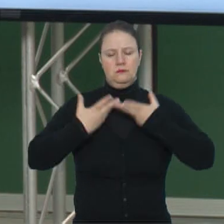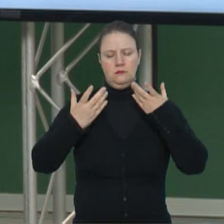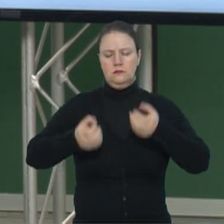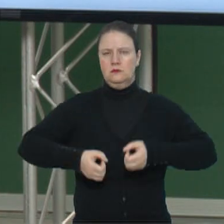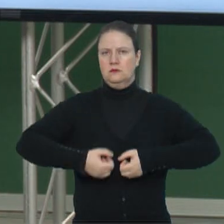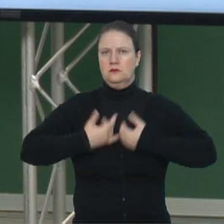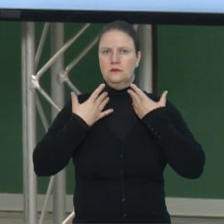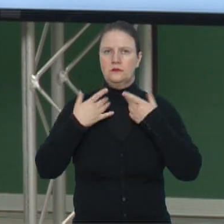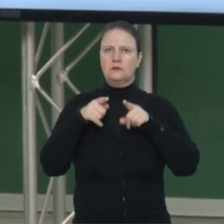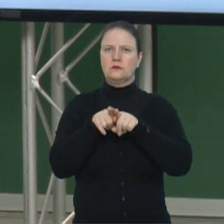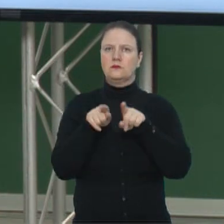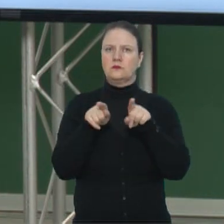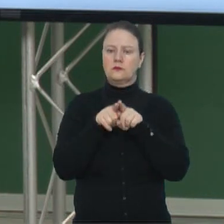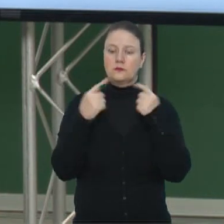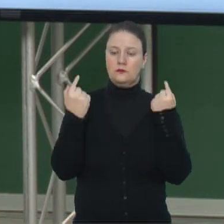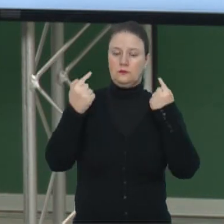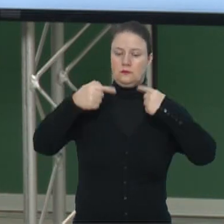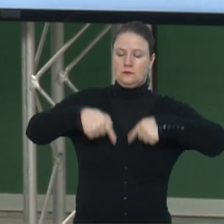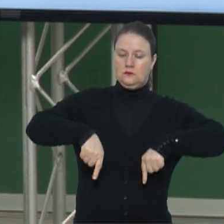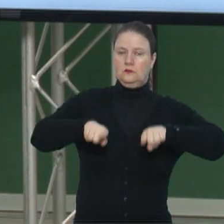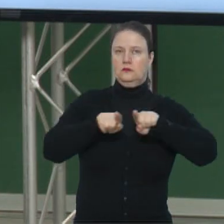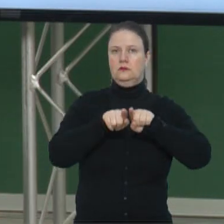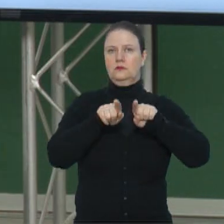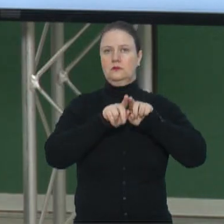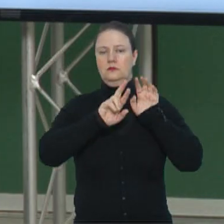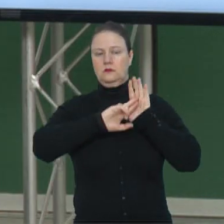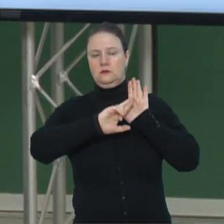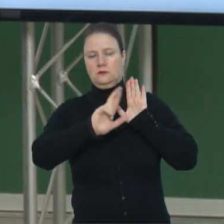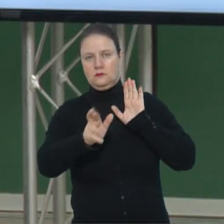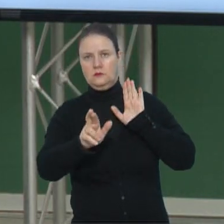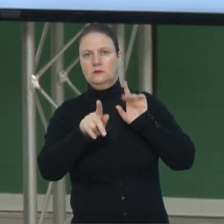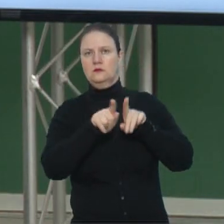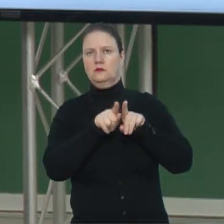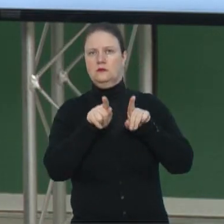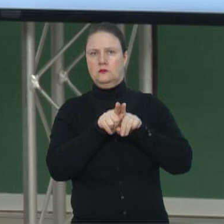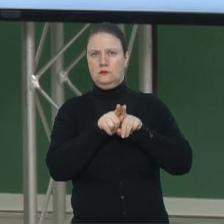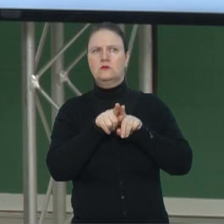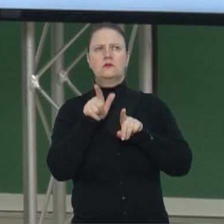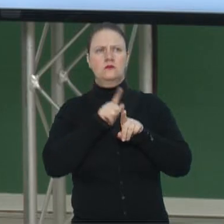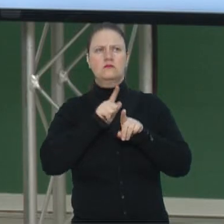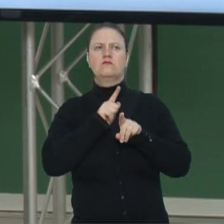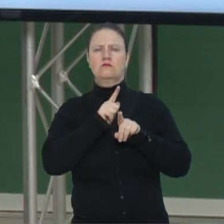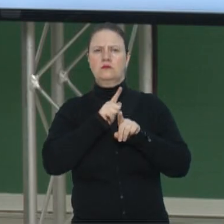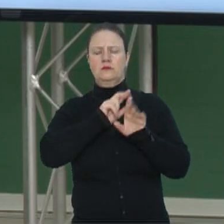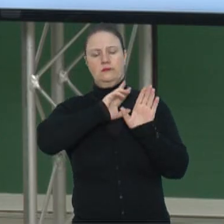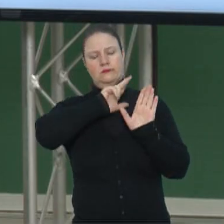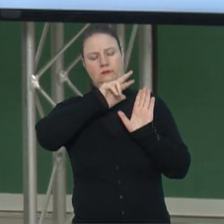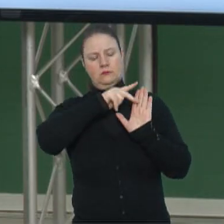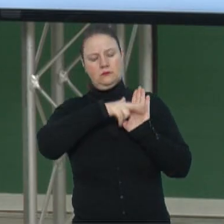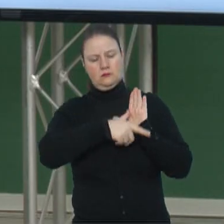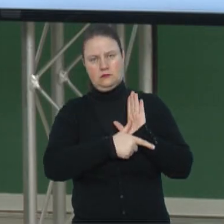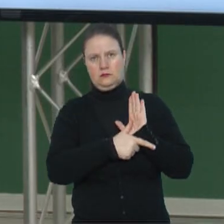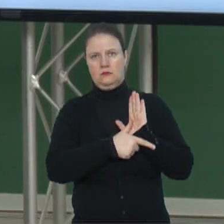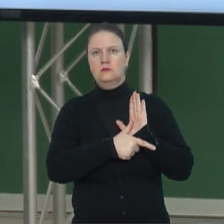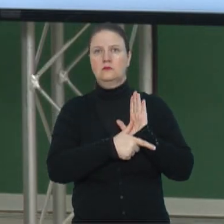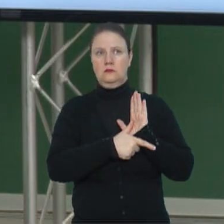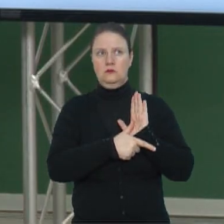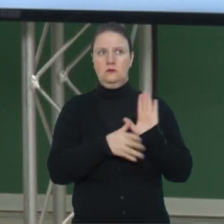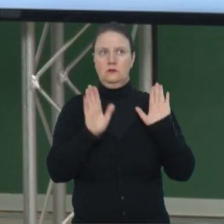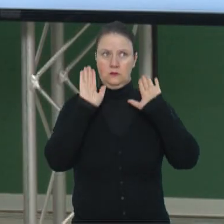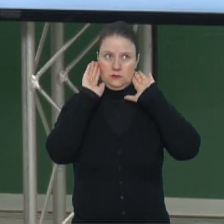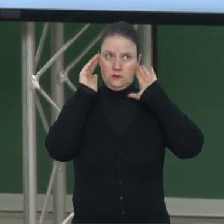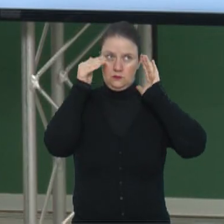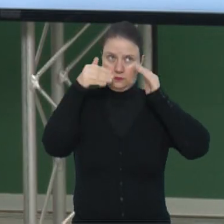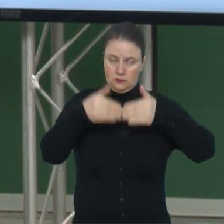de contraste e de resultado. Existem várias linking words, mas hoje nós vamos focar